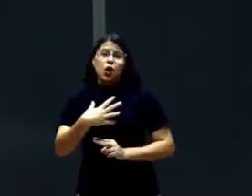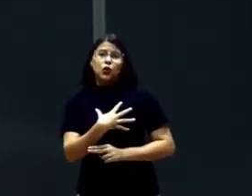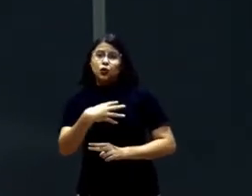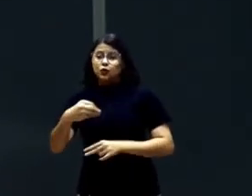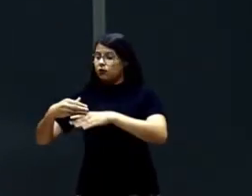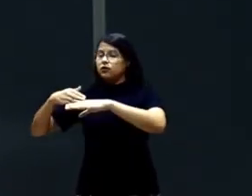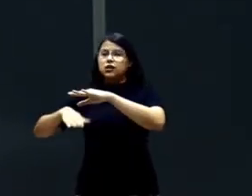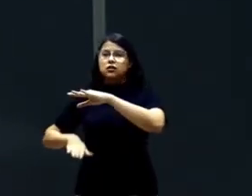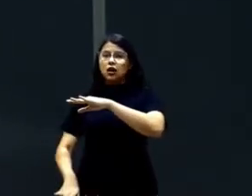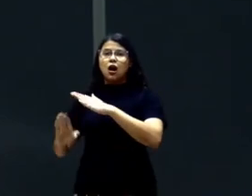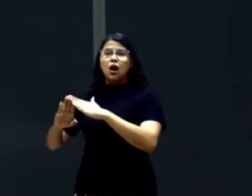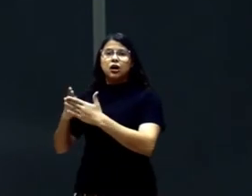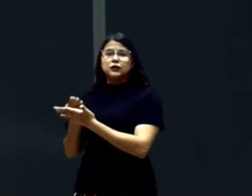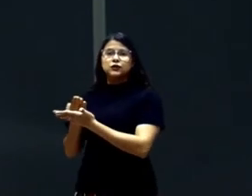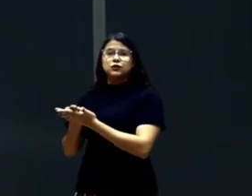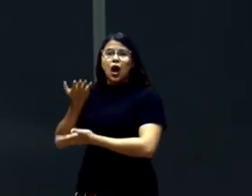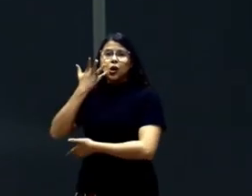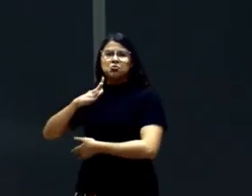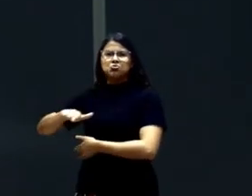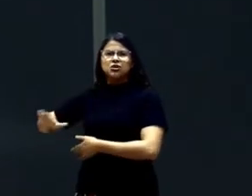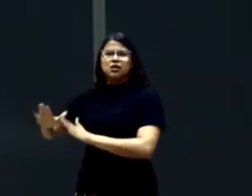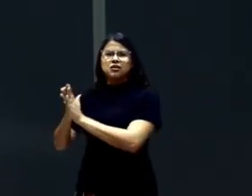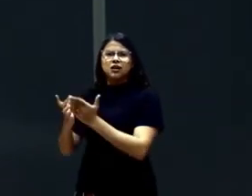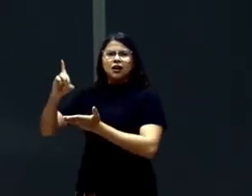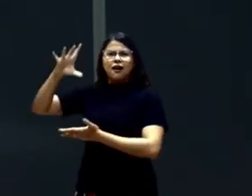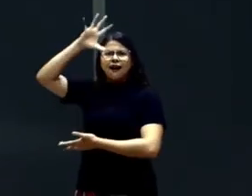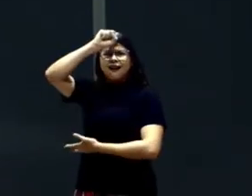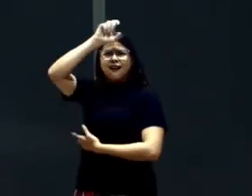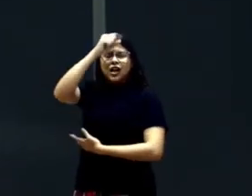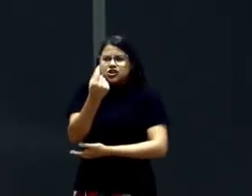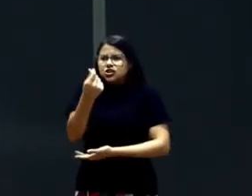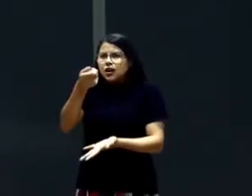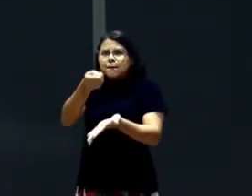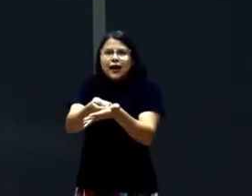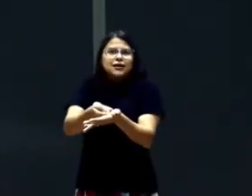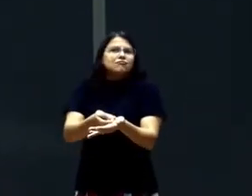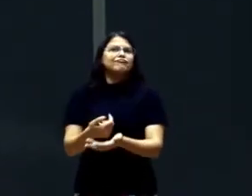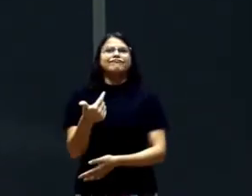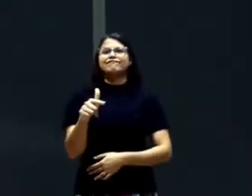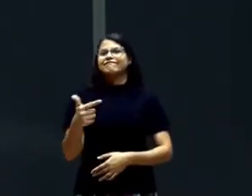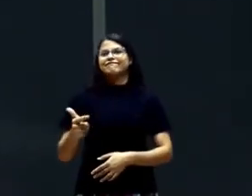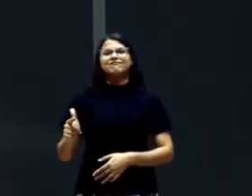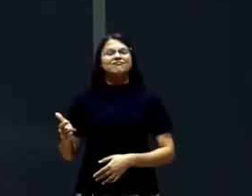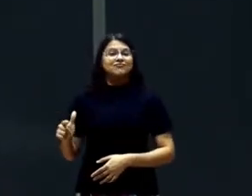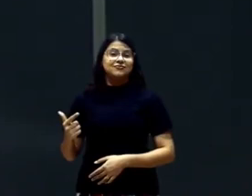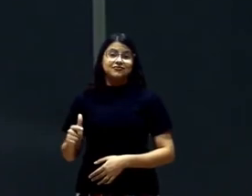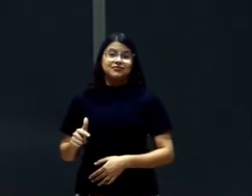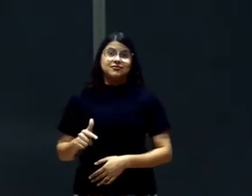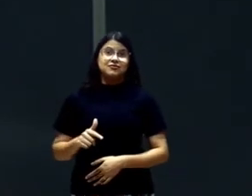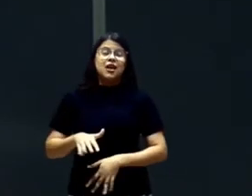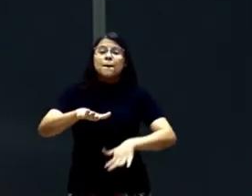embaixo, aprendendo a palavra de Deus, isso não tem preço. E talvez você